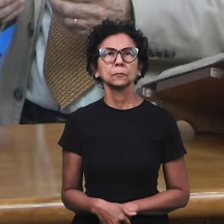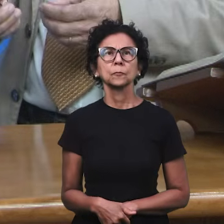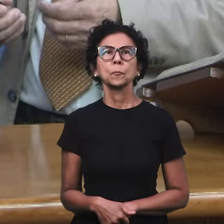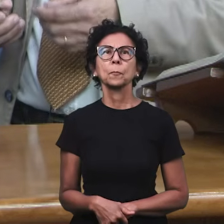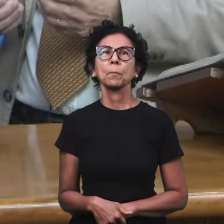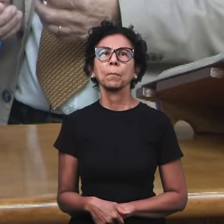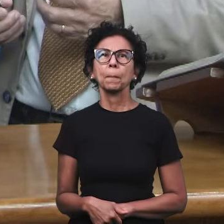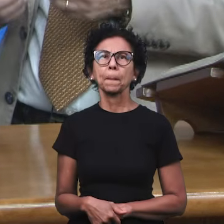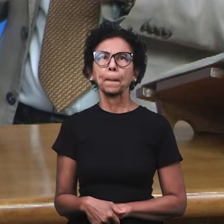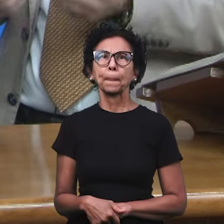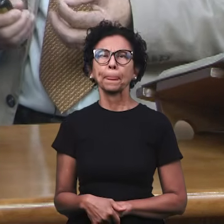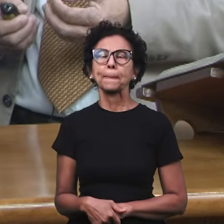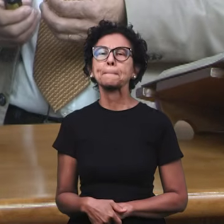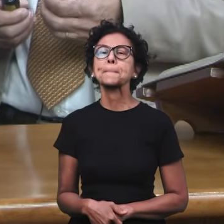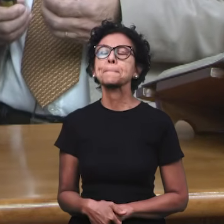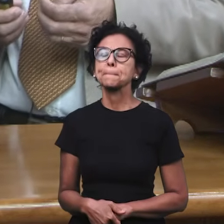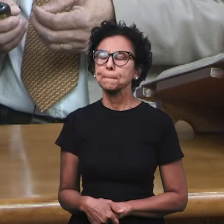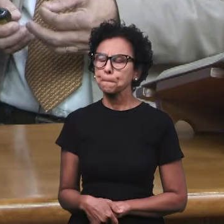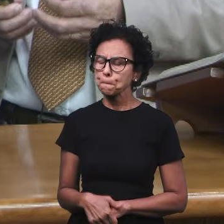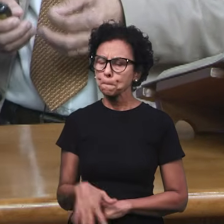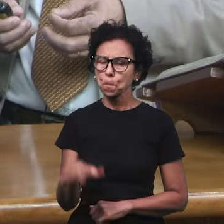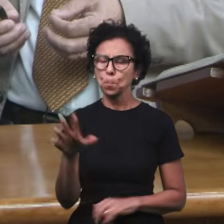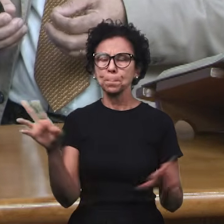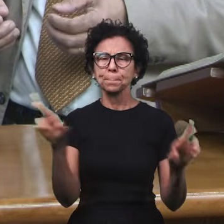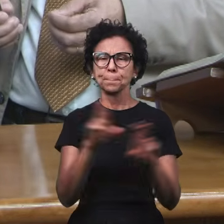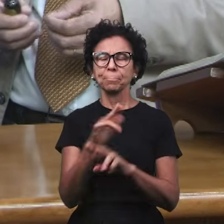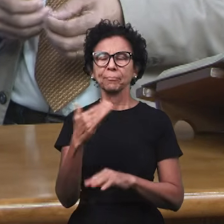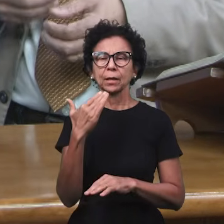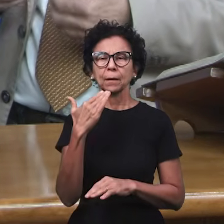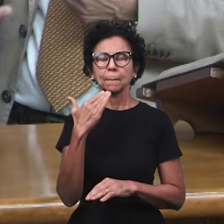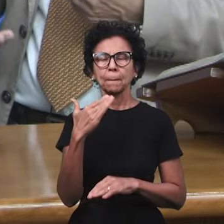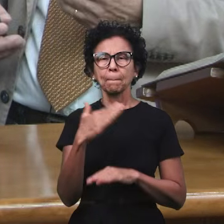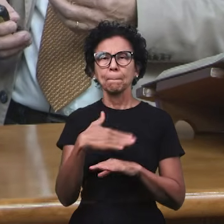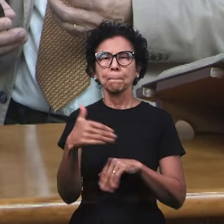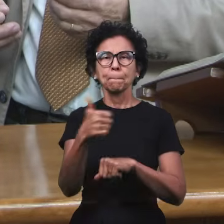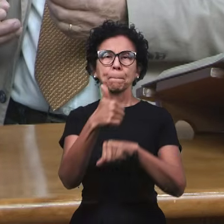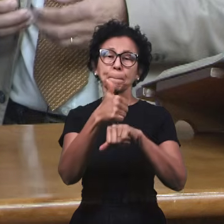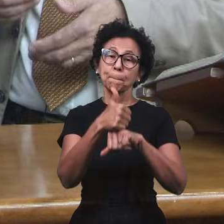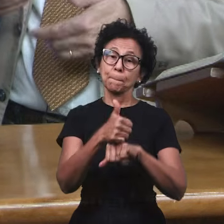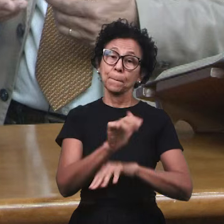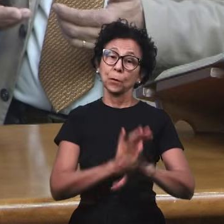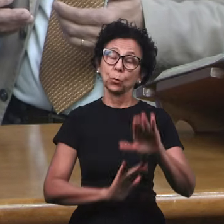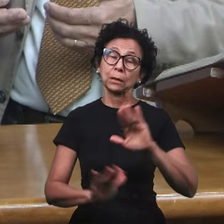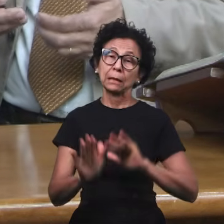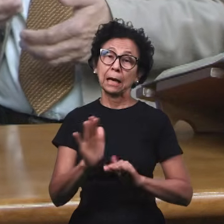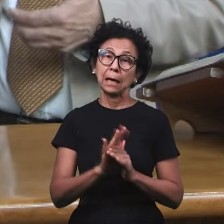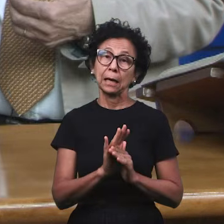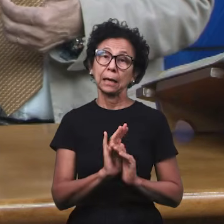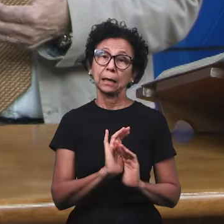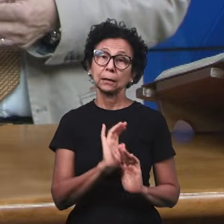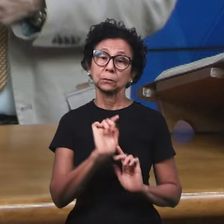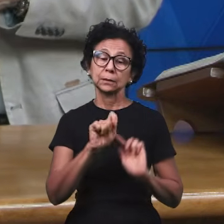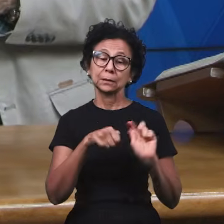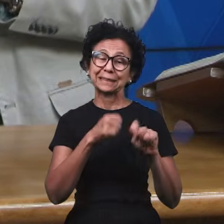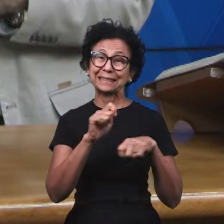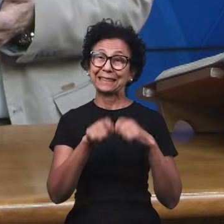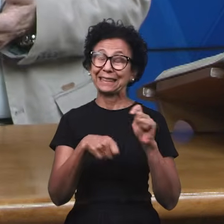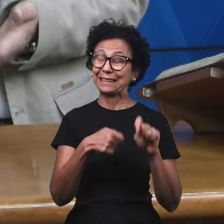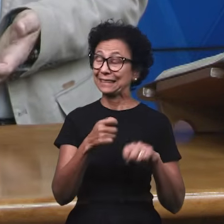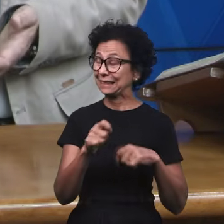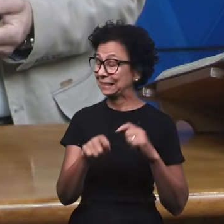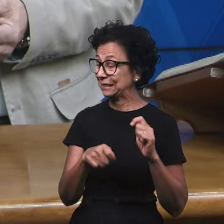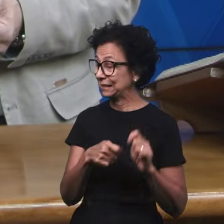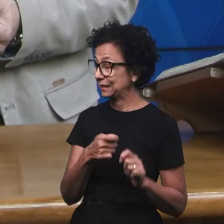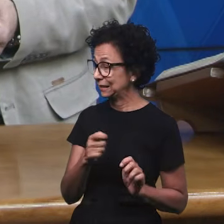ainda, a linguagem precisa ser profissional. Cuidado com gírias, palavras que não convêm, podem sair